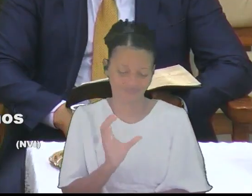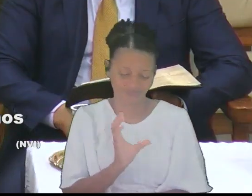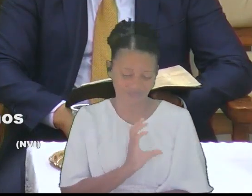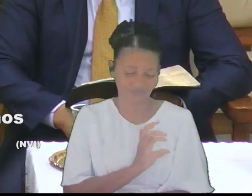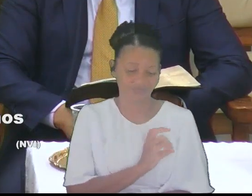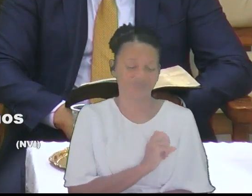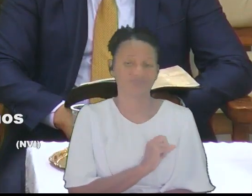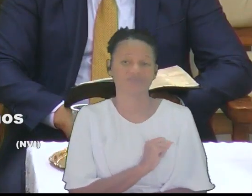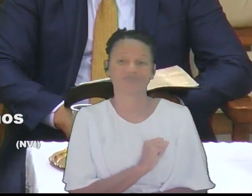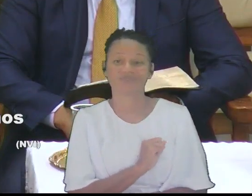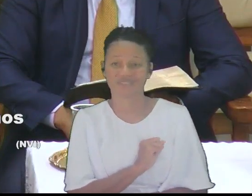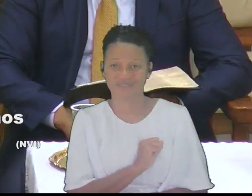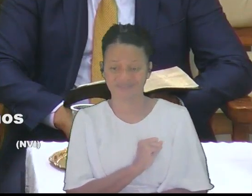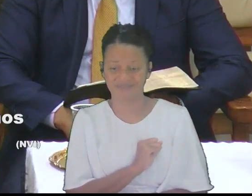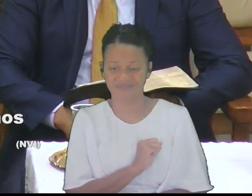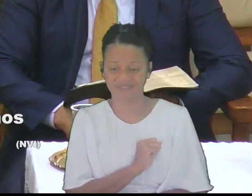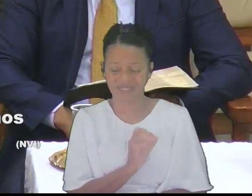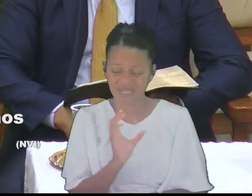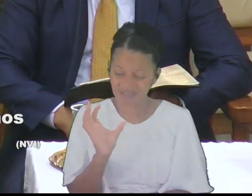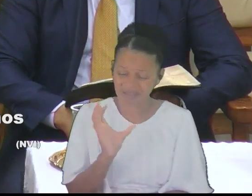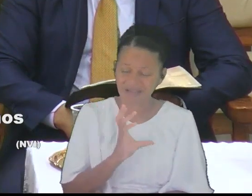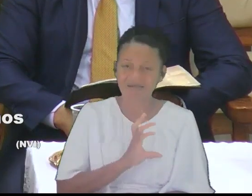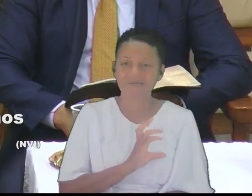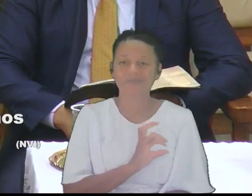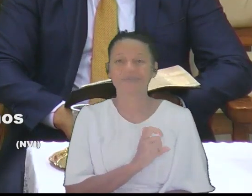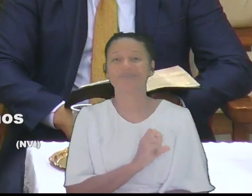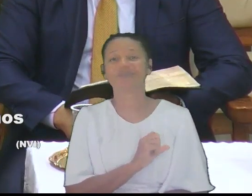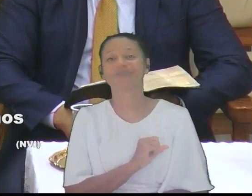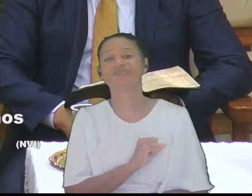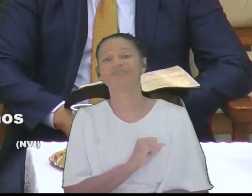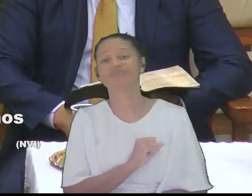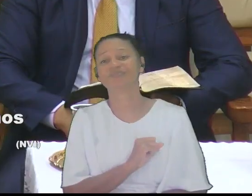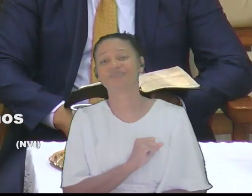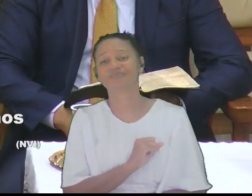amor. Foi fraco ao amor.